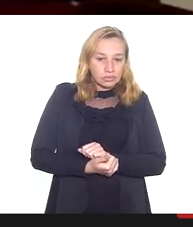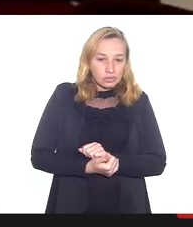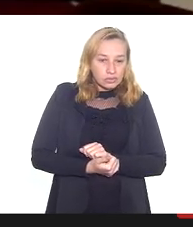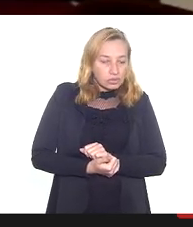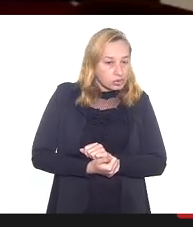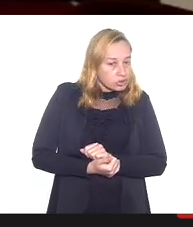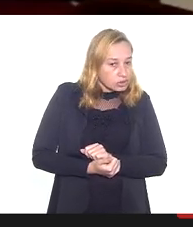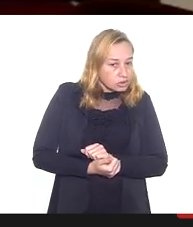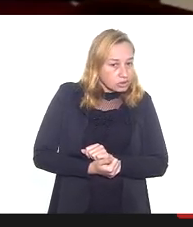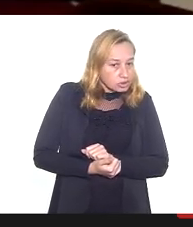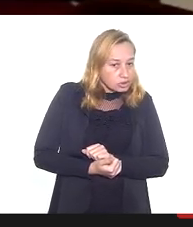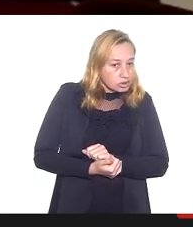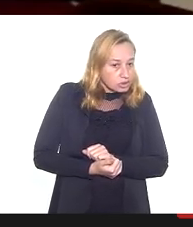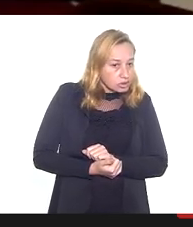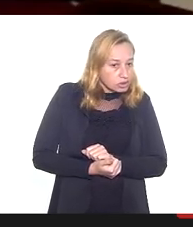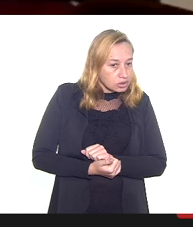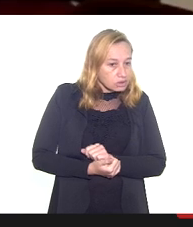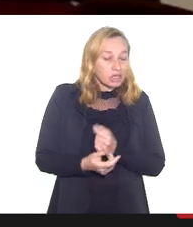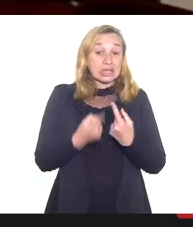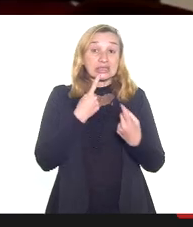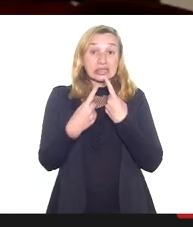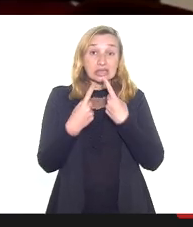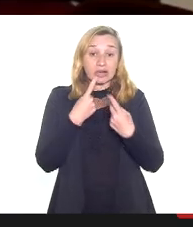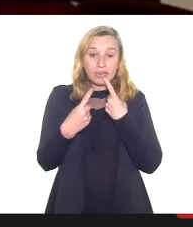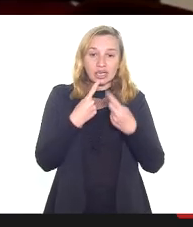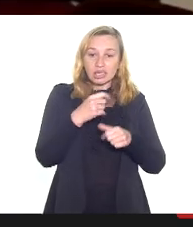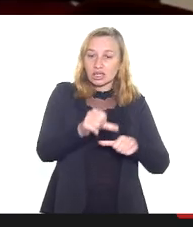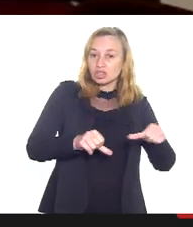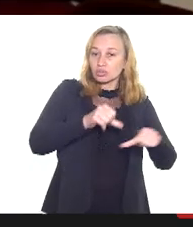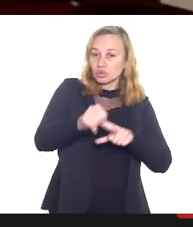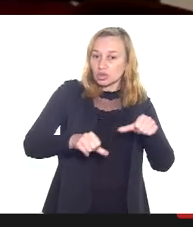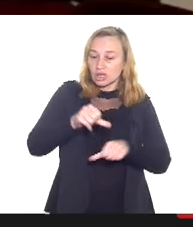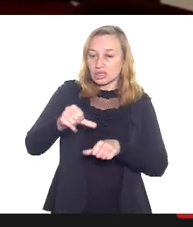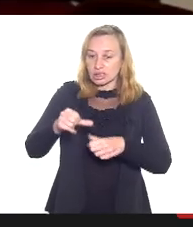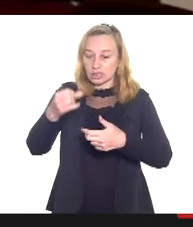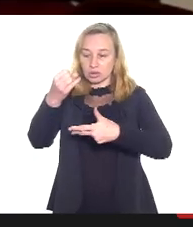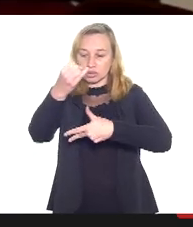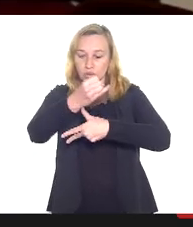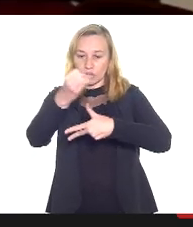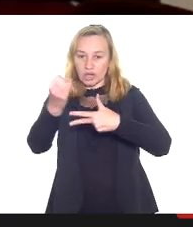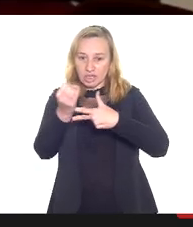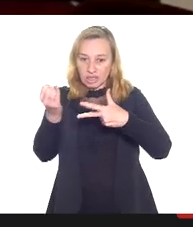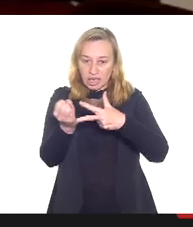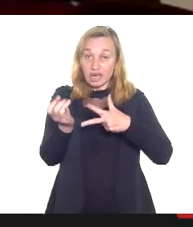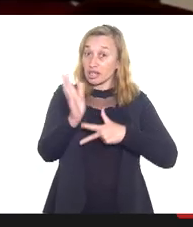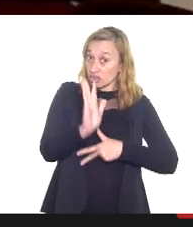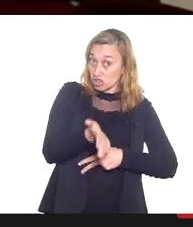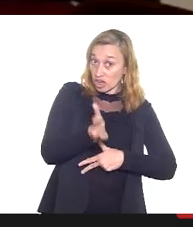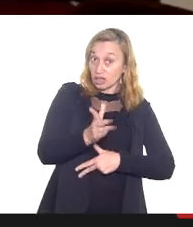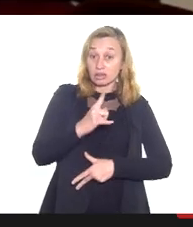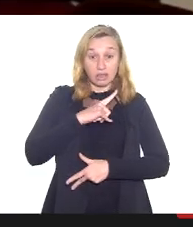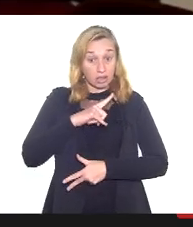vem também nesse debate, traz à tona nesse debate as mudanças no Enem, né? Nós já temos um